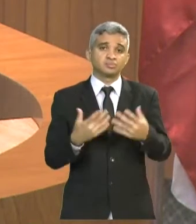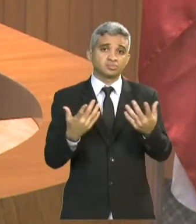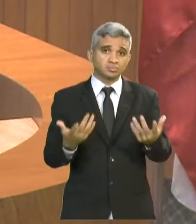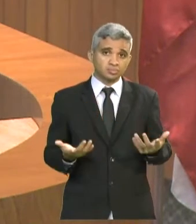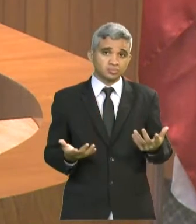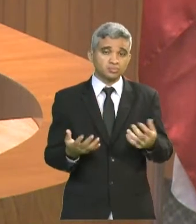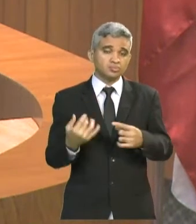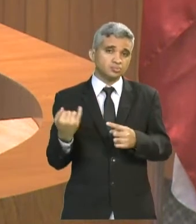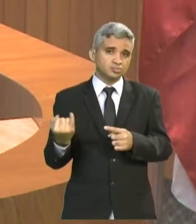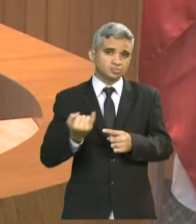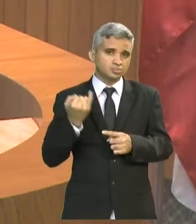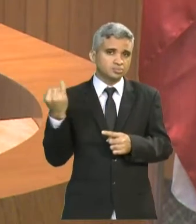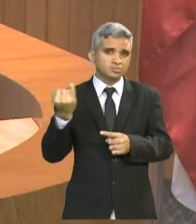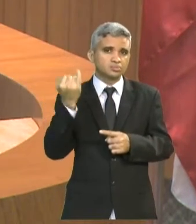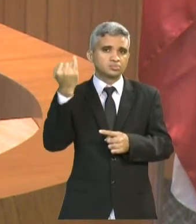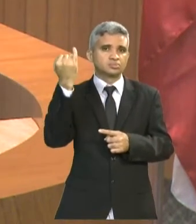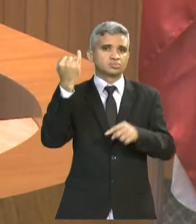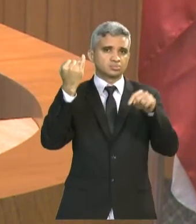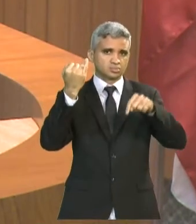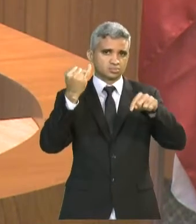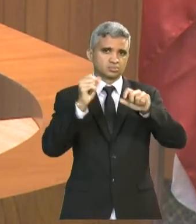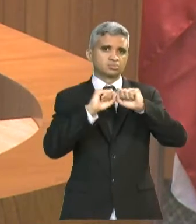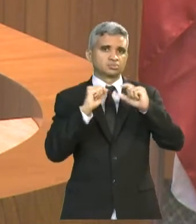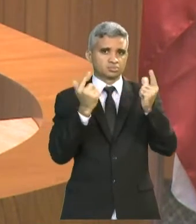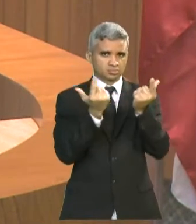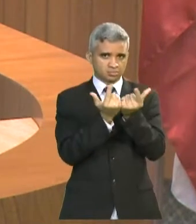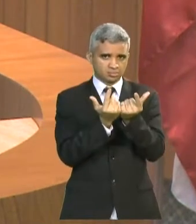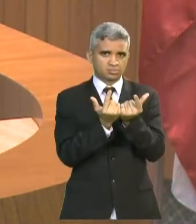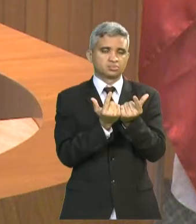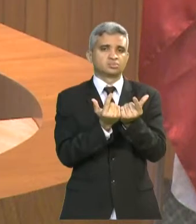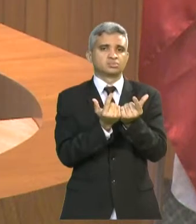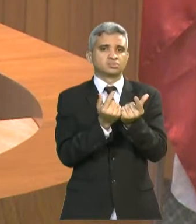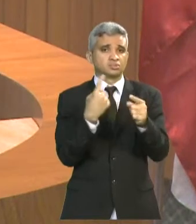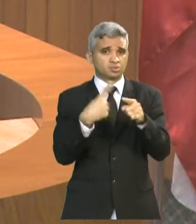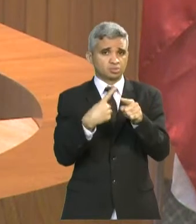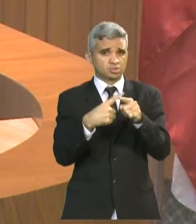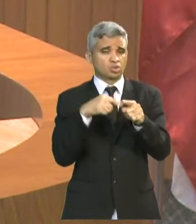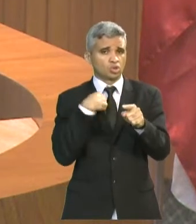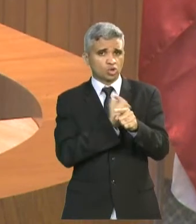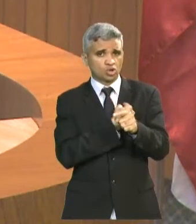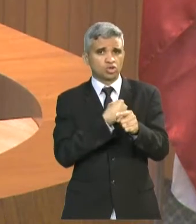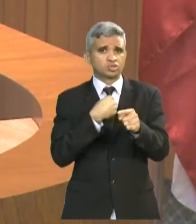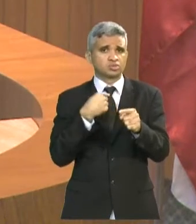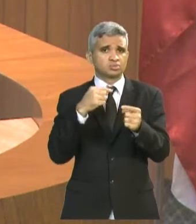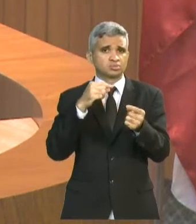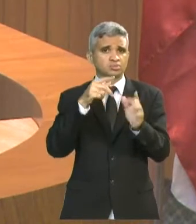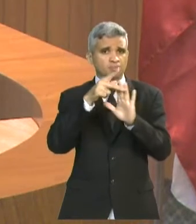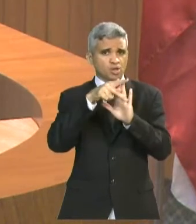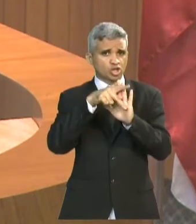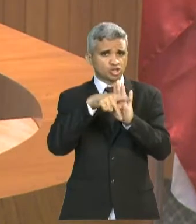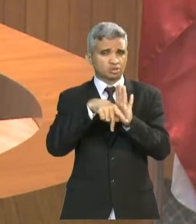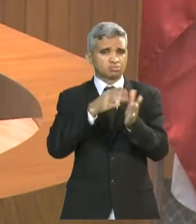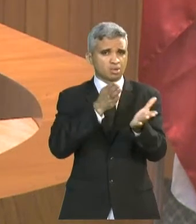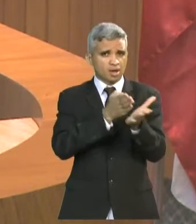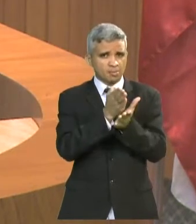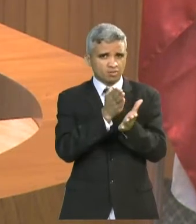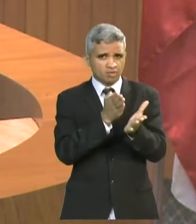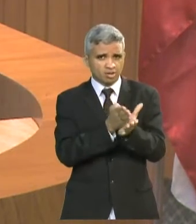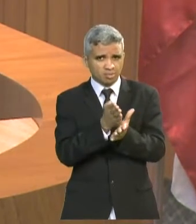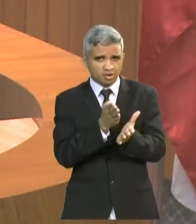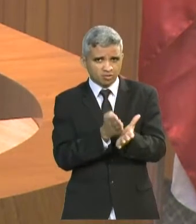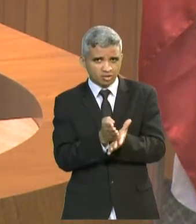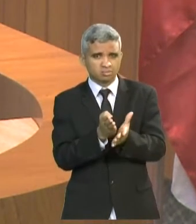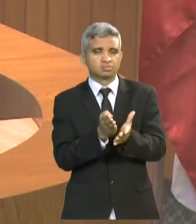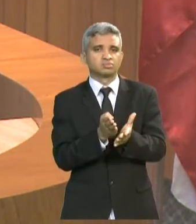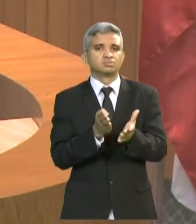a importância desta casa para esse momento difícil de pandemia, como vários outros projetos que aprovamos aqui neste momento. E está sendo